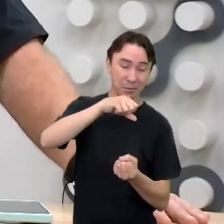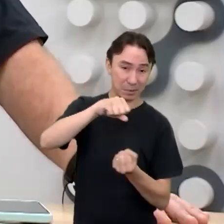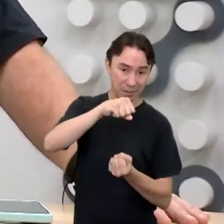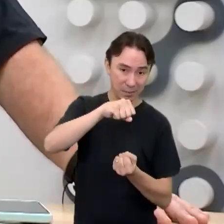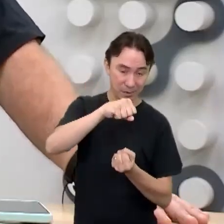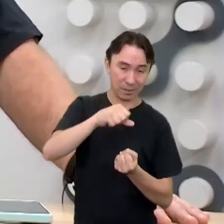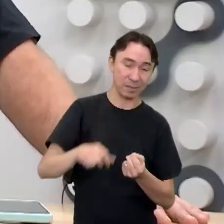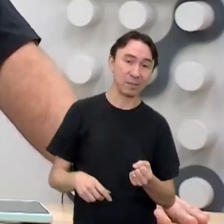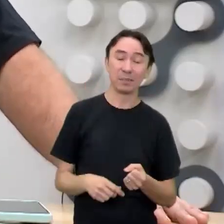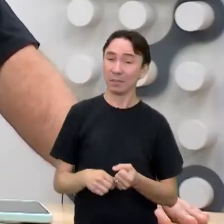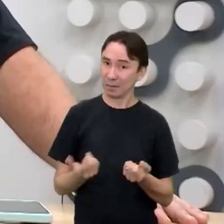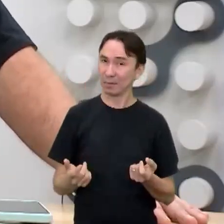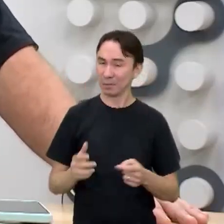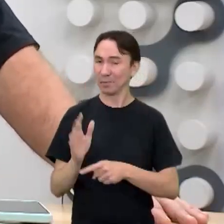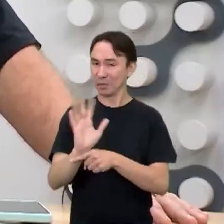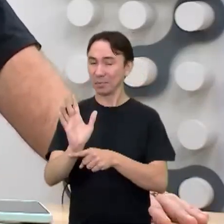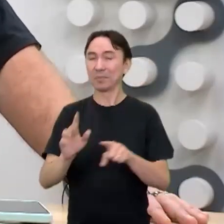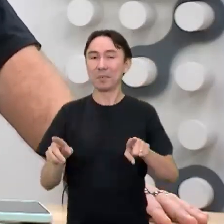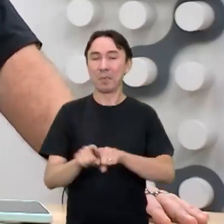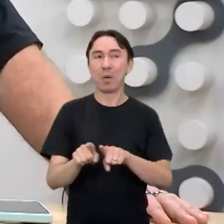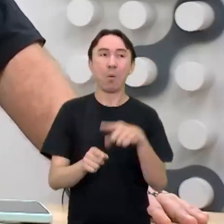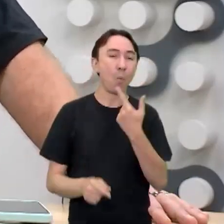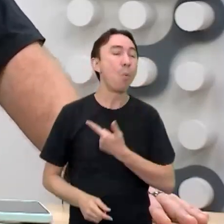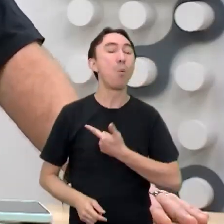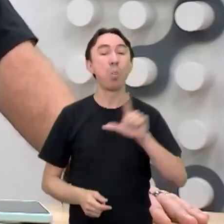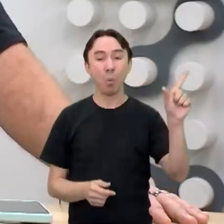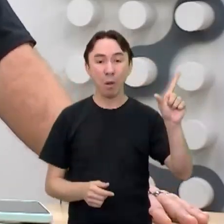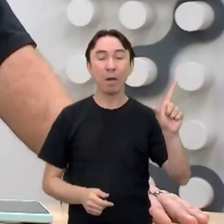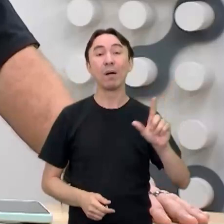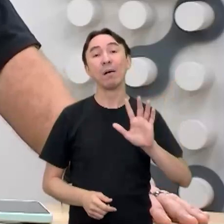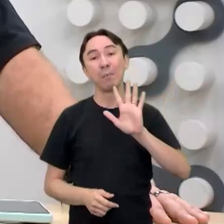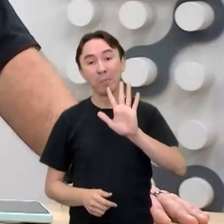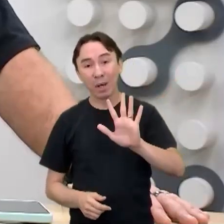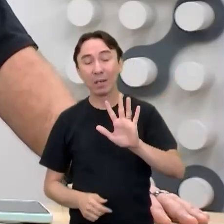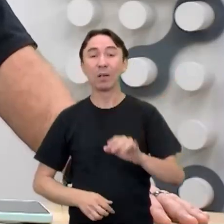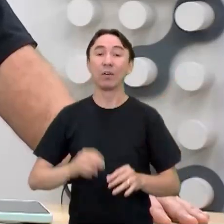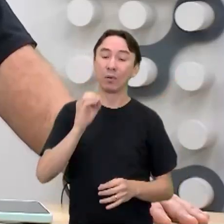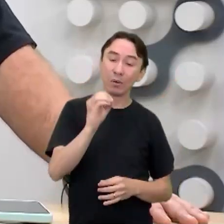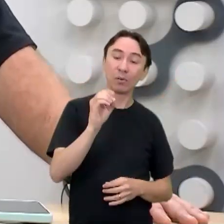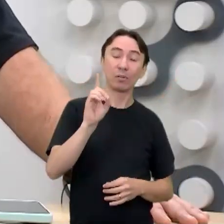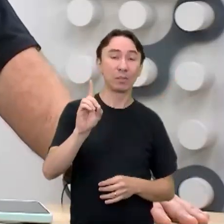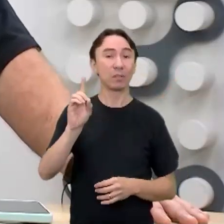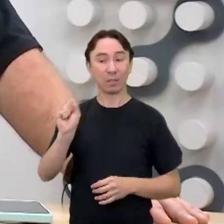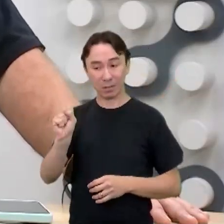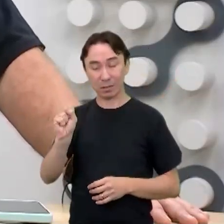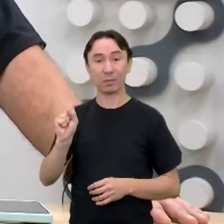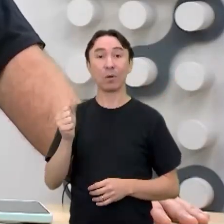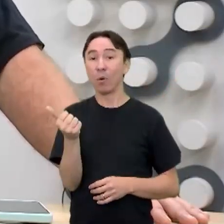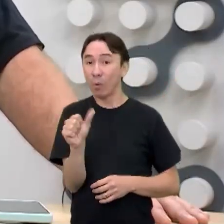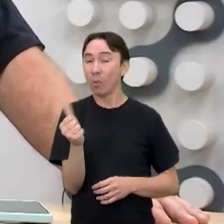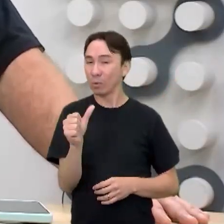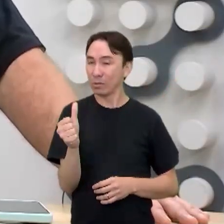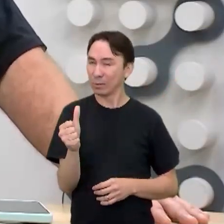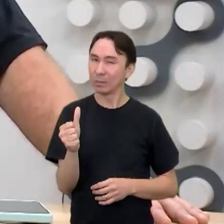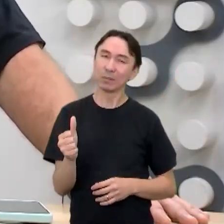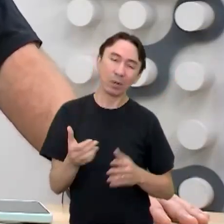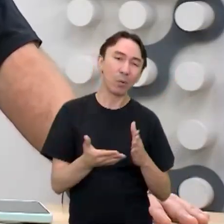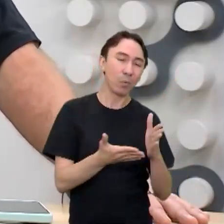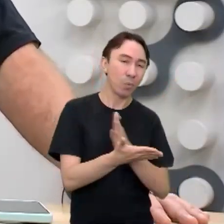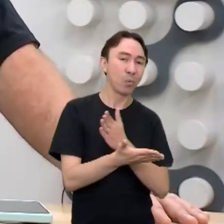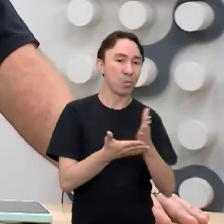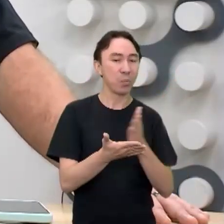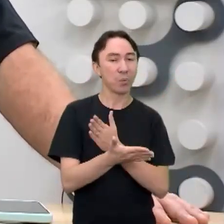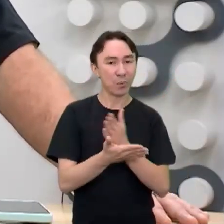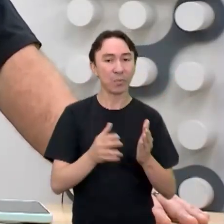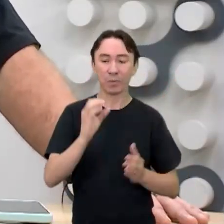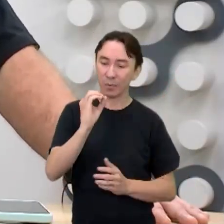cidades e comunidades sustentáveis, mas, né, com as características aí da ODS 11, né? Lembrando que algumas ODS, né, que são aí